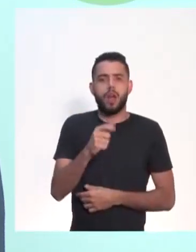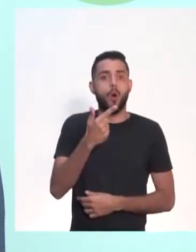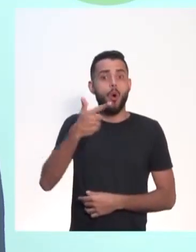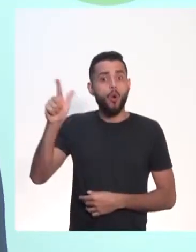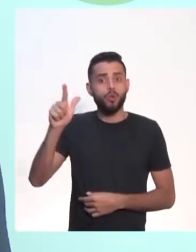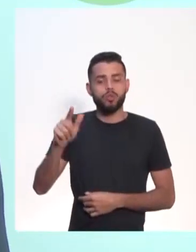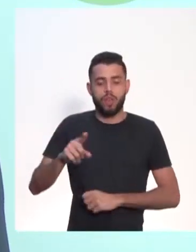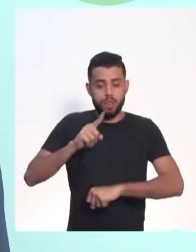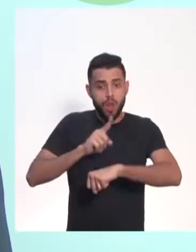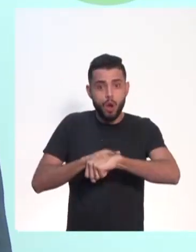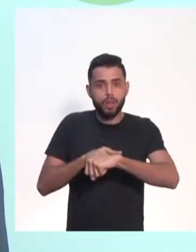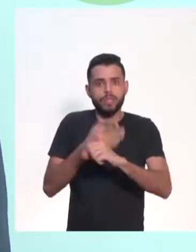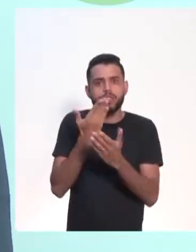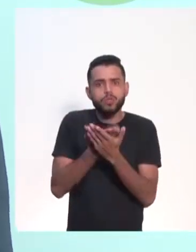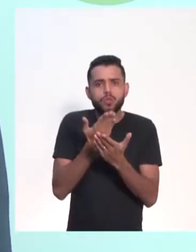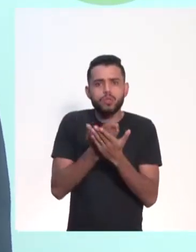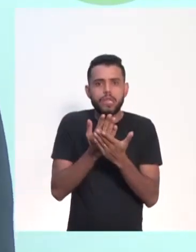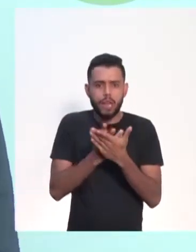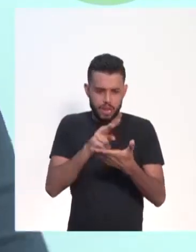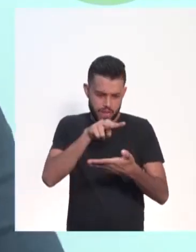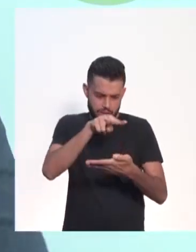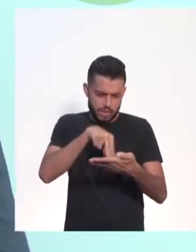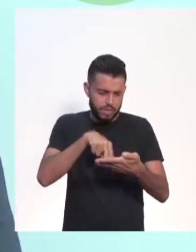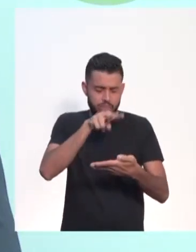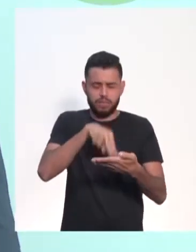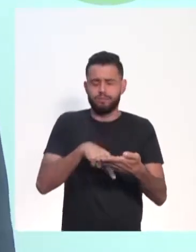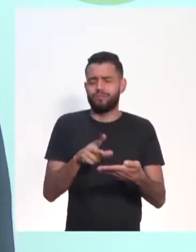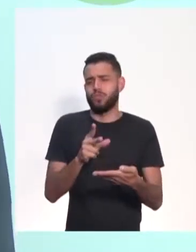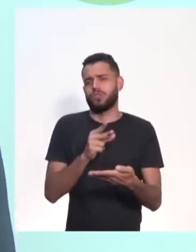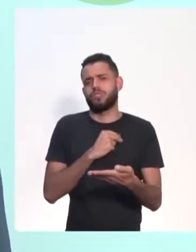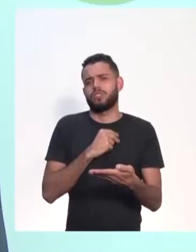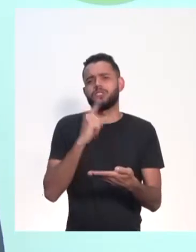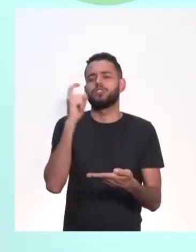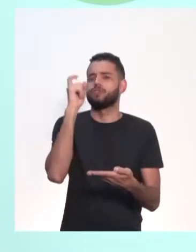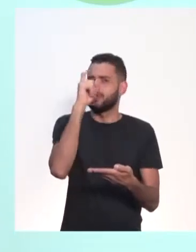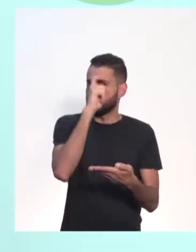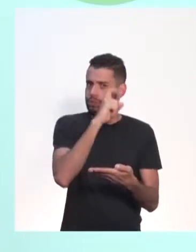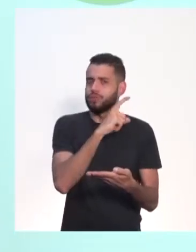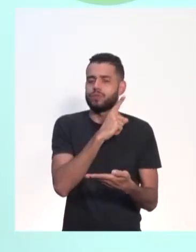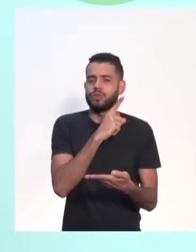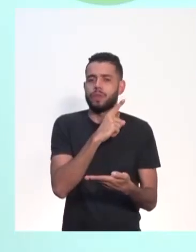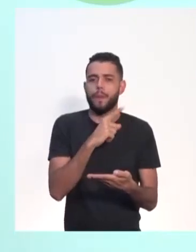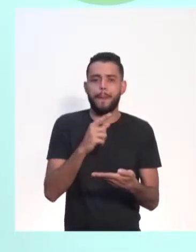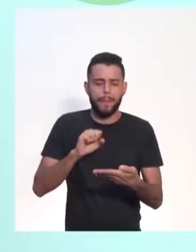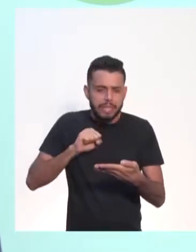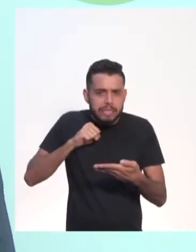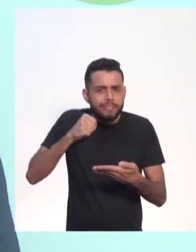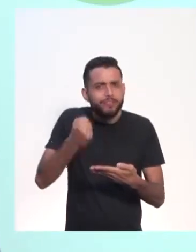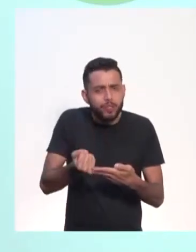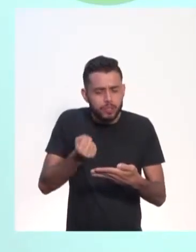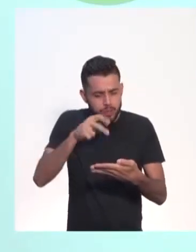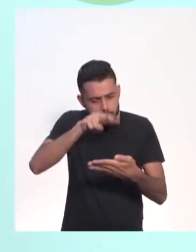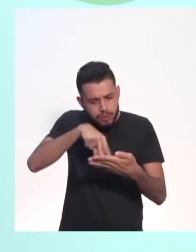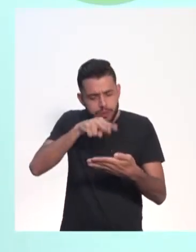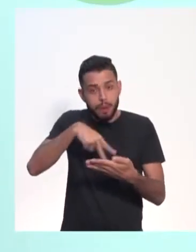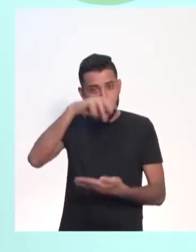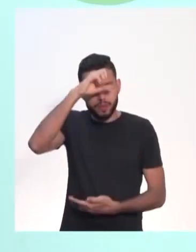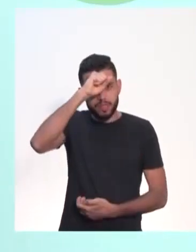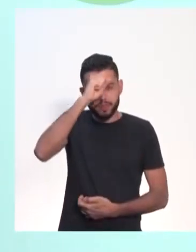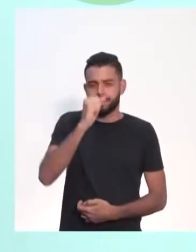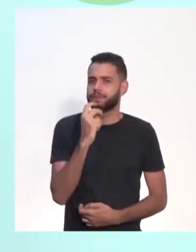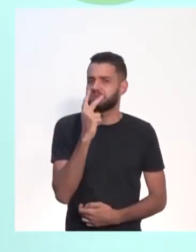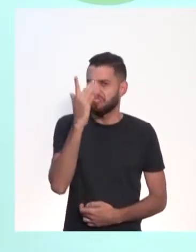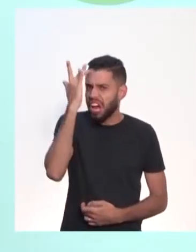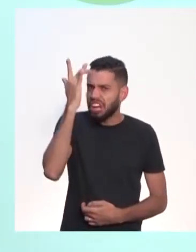vai estudar, ele vai fazer aquele esforço direcionado e intencional para aprender algo. Vocês acham que ele vai